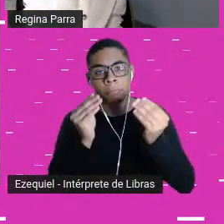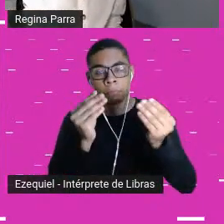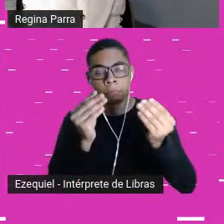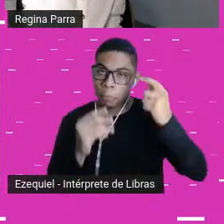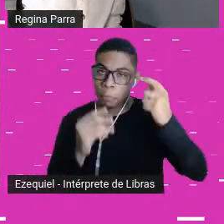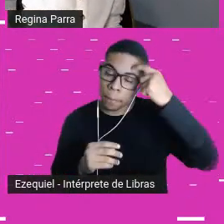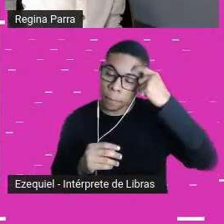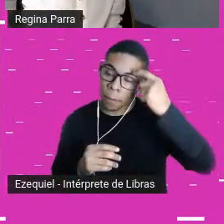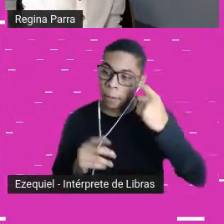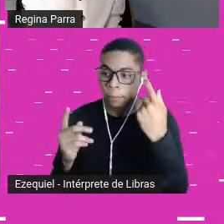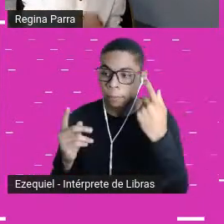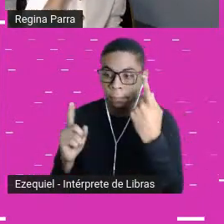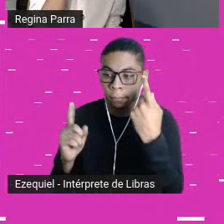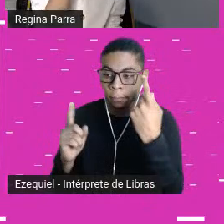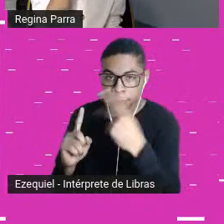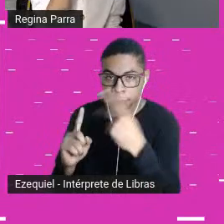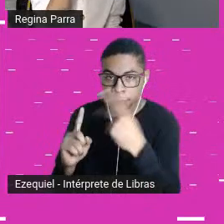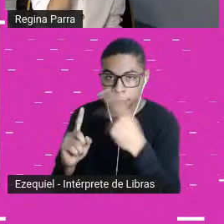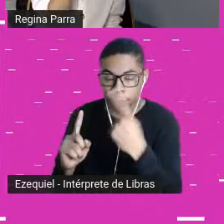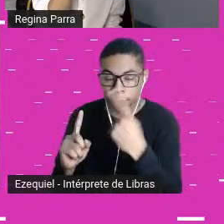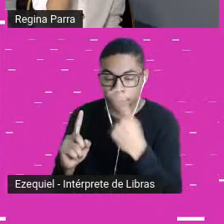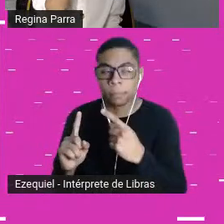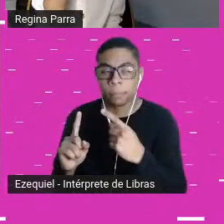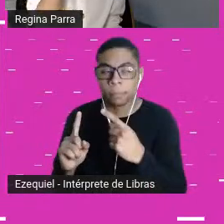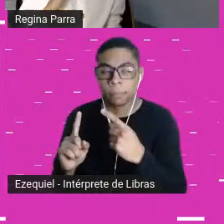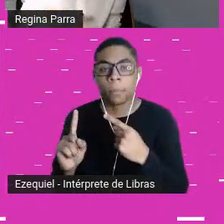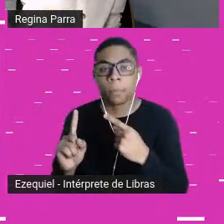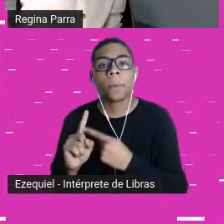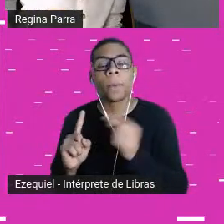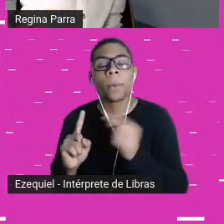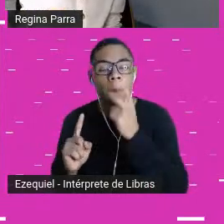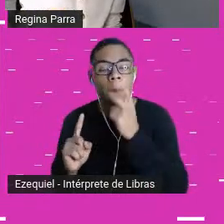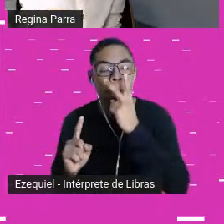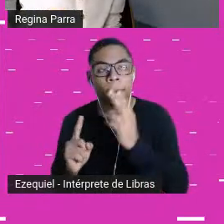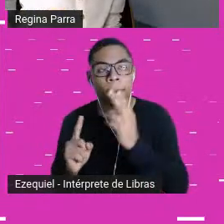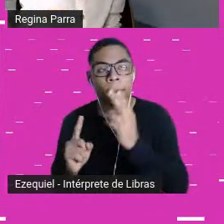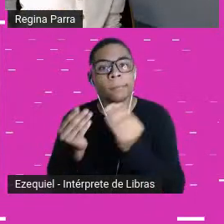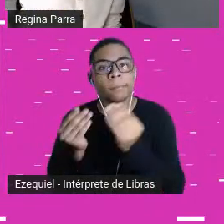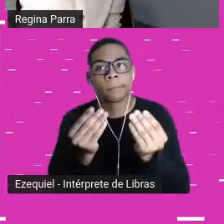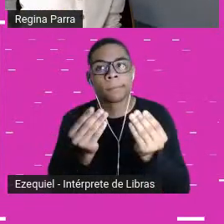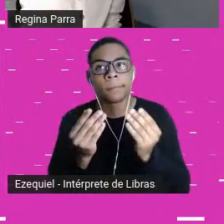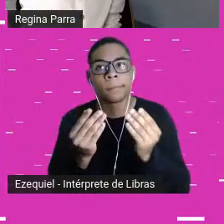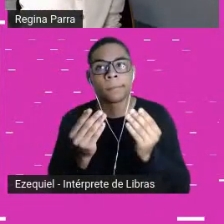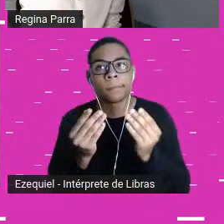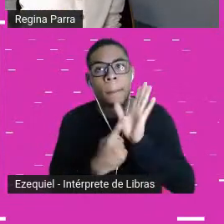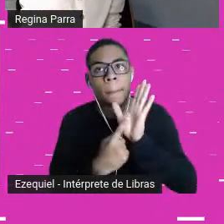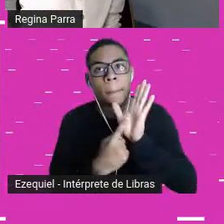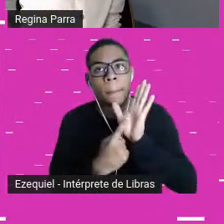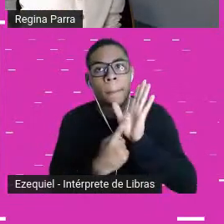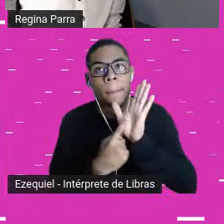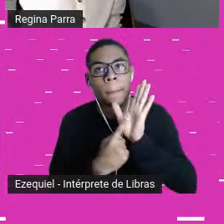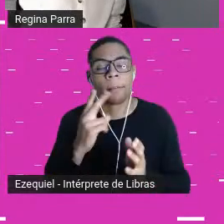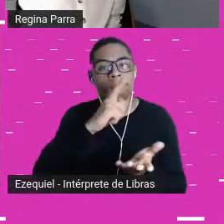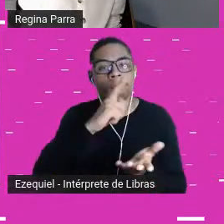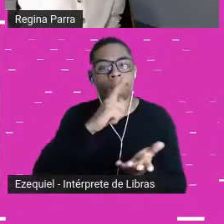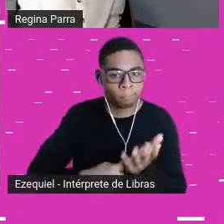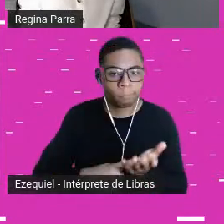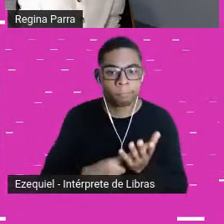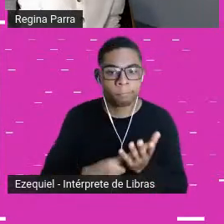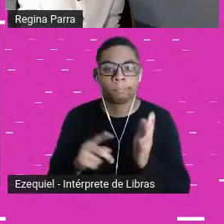se representa, né, ou se concretiza através de lugares muito sólidos, né, uma fotografia,